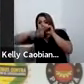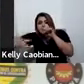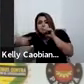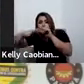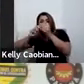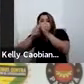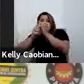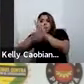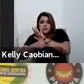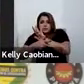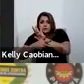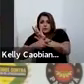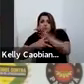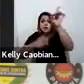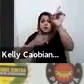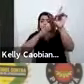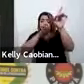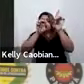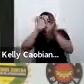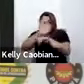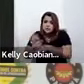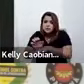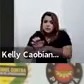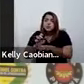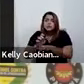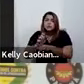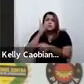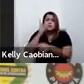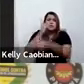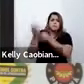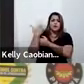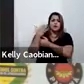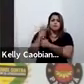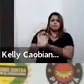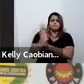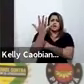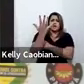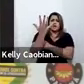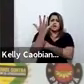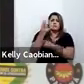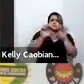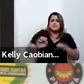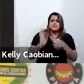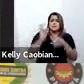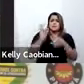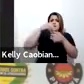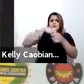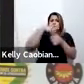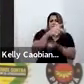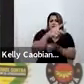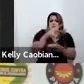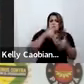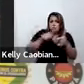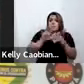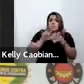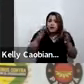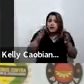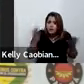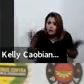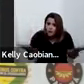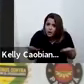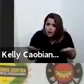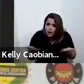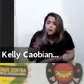desde o final da semana passada, que houve um problema técnico lá entre eles, enfim, mas que bom, né? Que para a transparência, para podermos ter